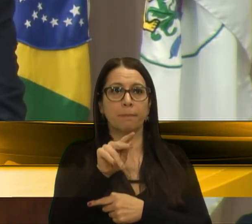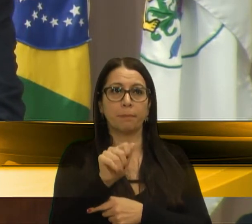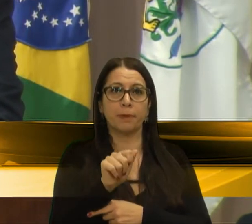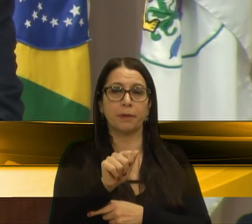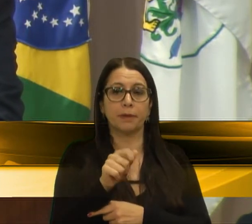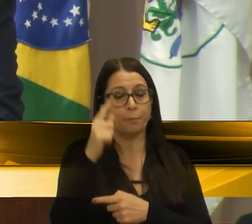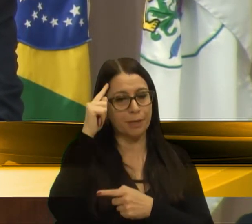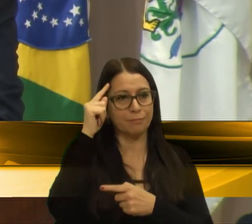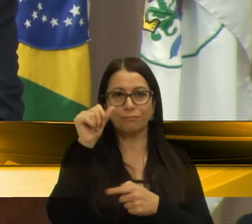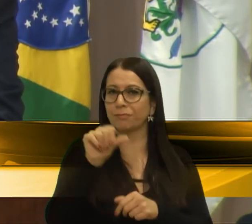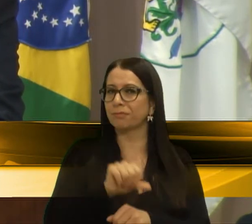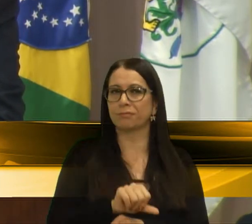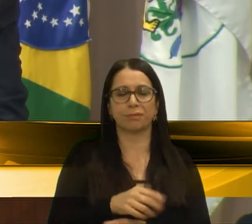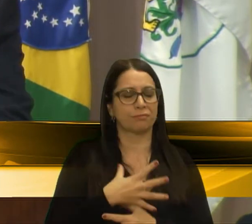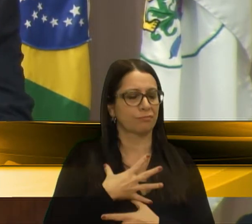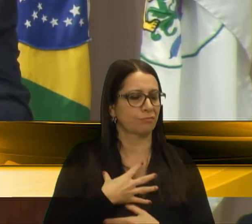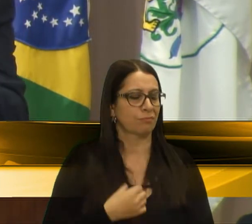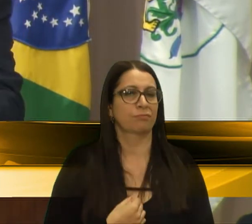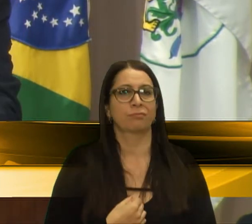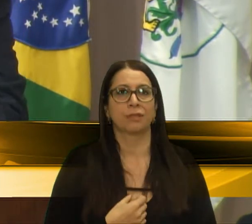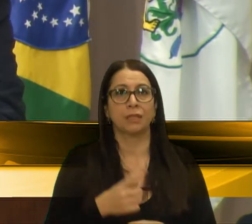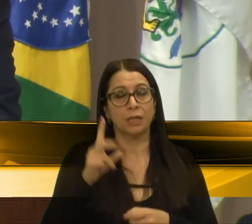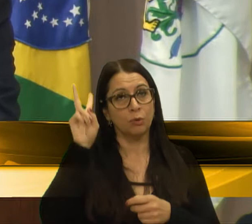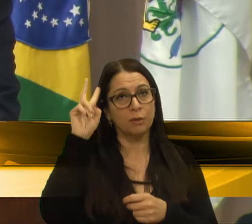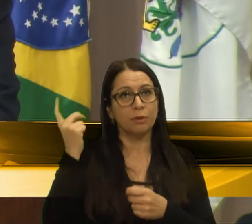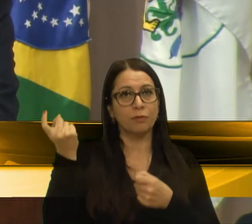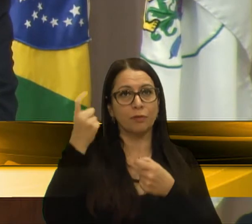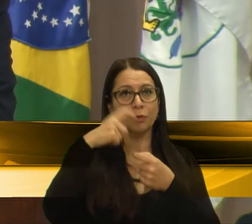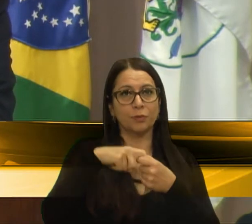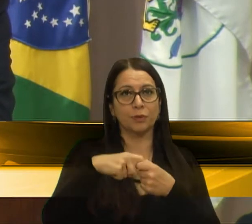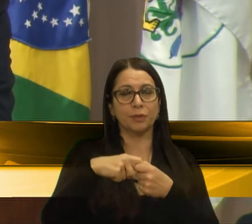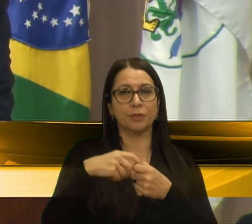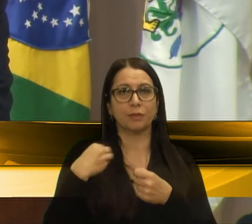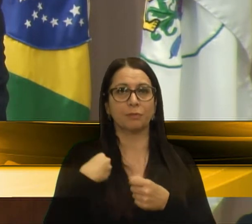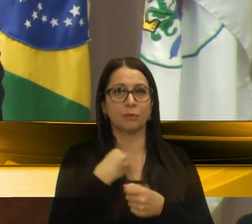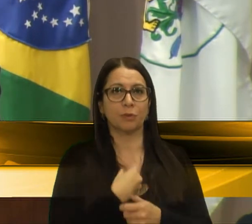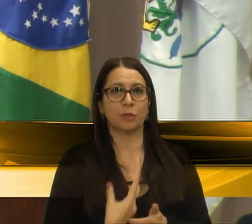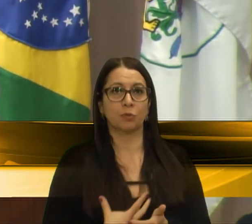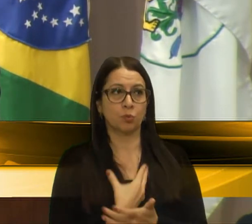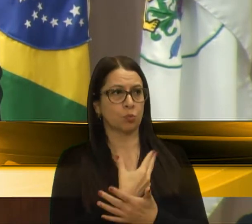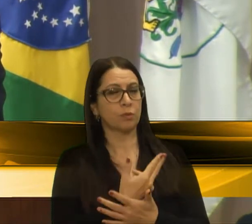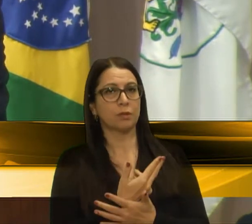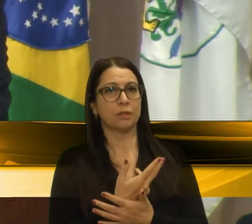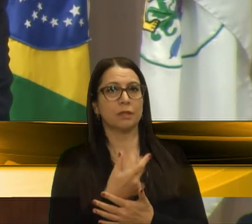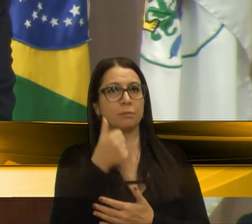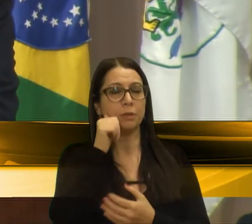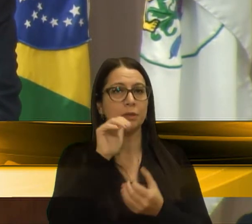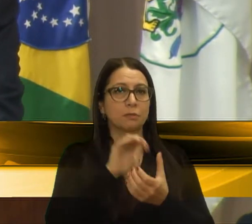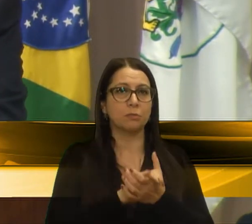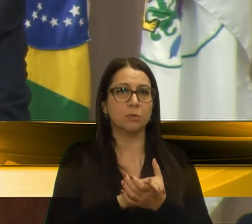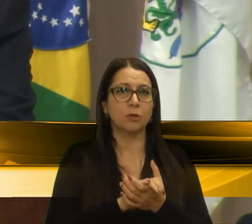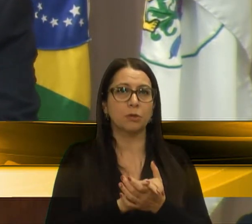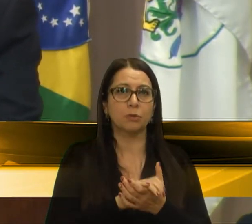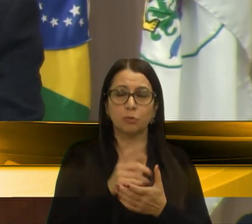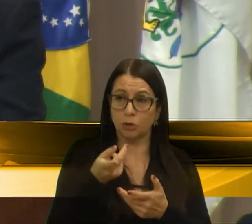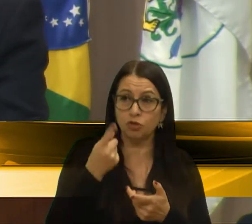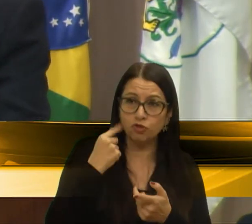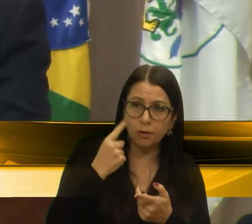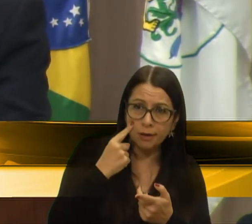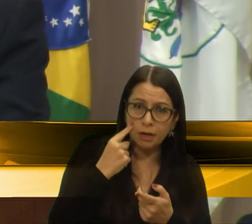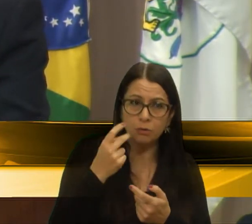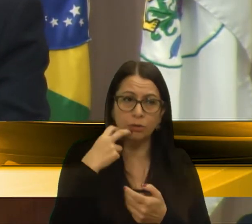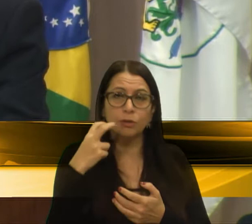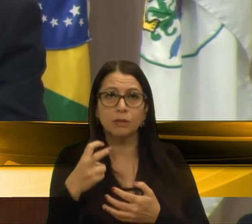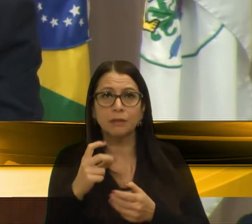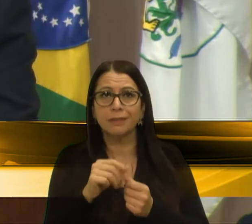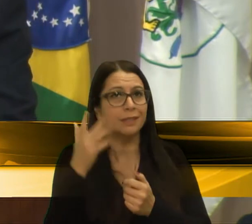Literalmente a casa caiu. Me lembro, eu voltei da consulta com o cirurgião e a minha esposa, tu quer chorar, tu quer gritar, tu